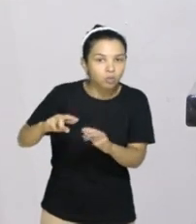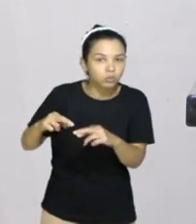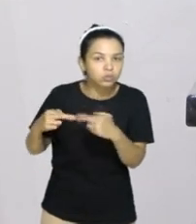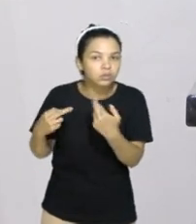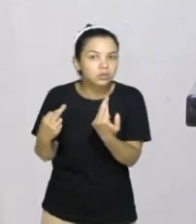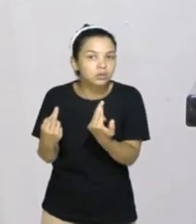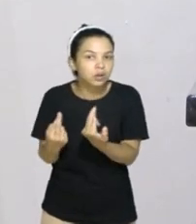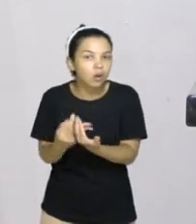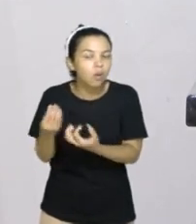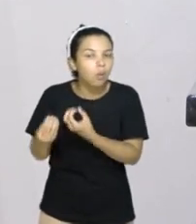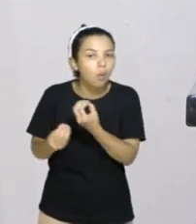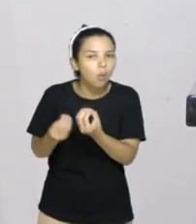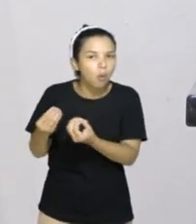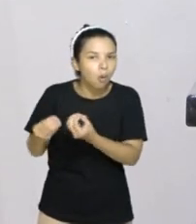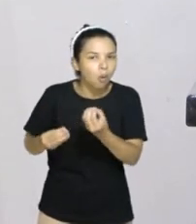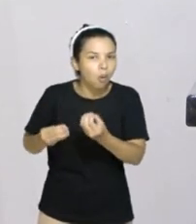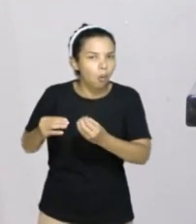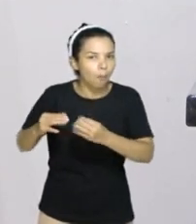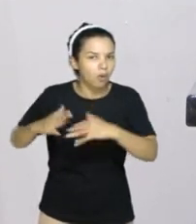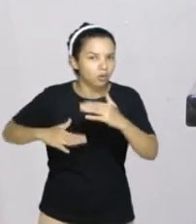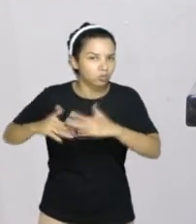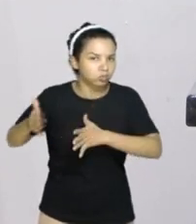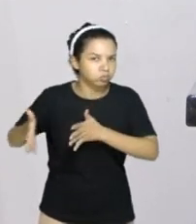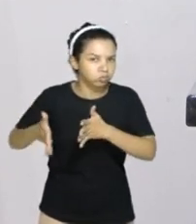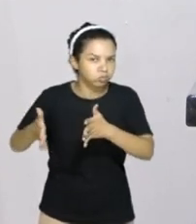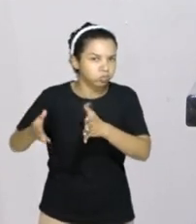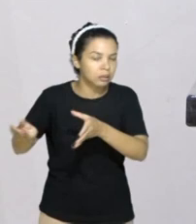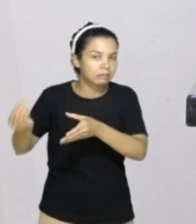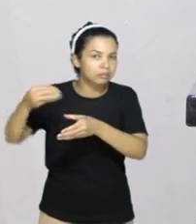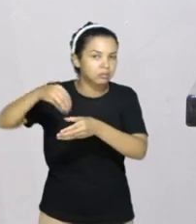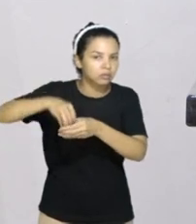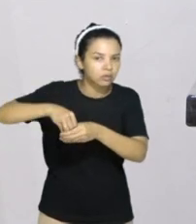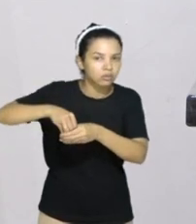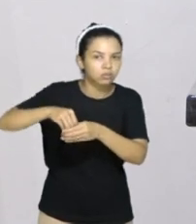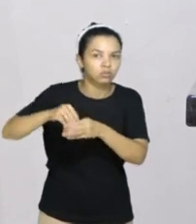conduzido os atos políticos dentro das escolas